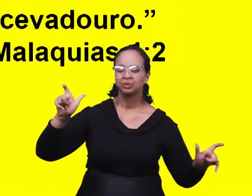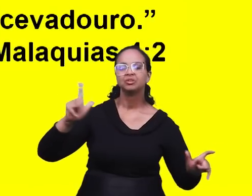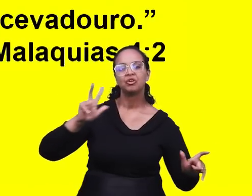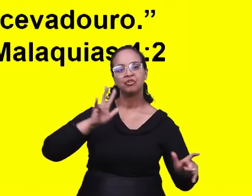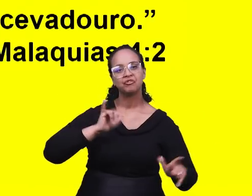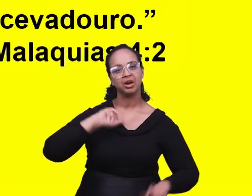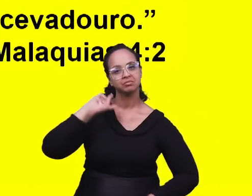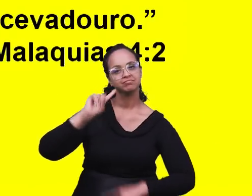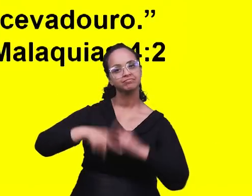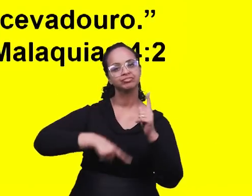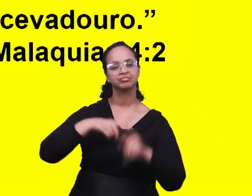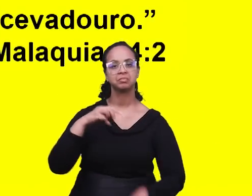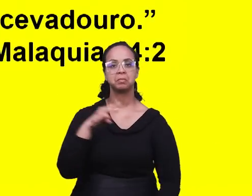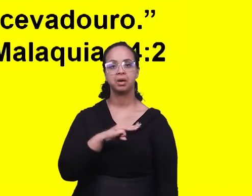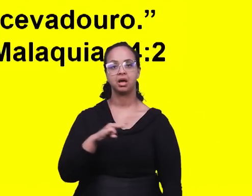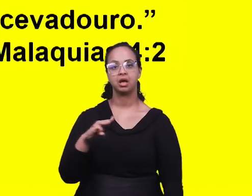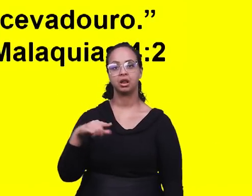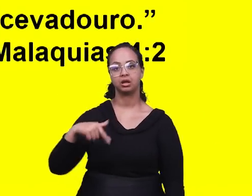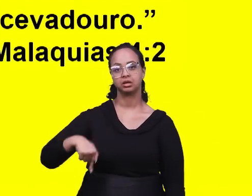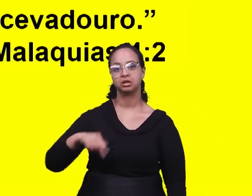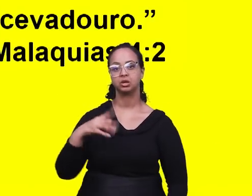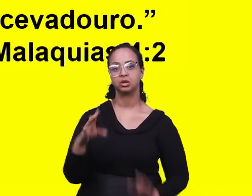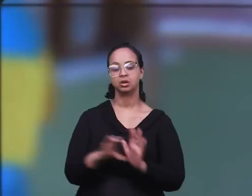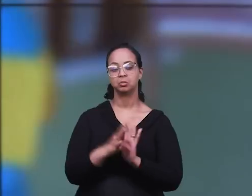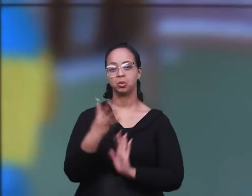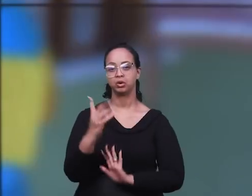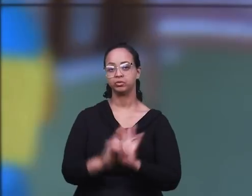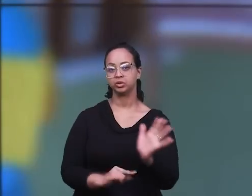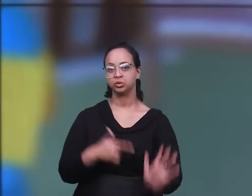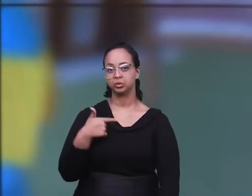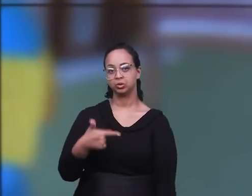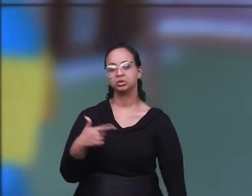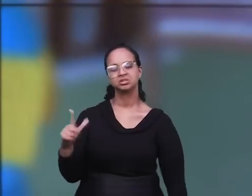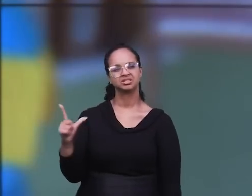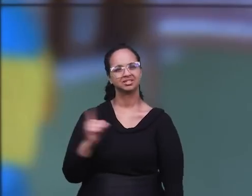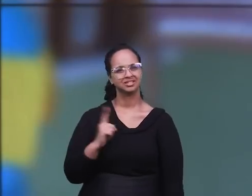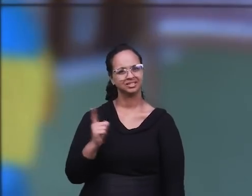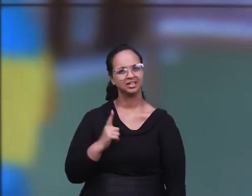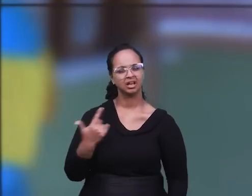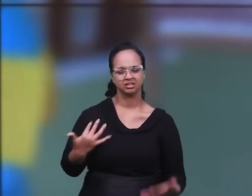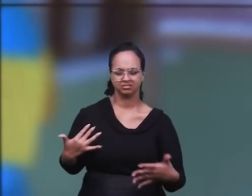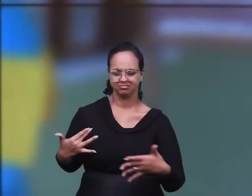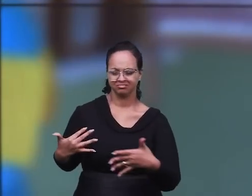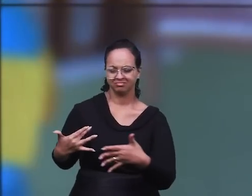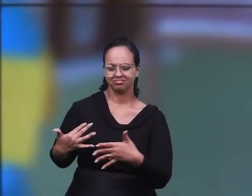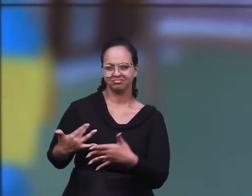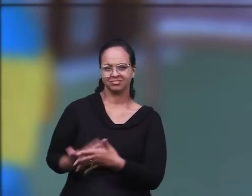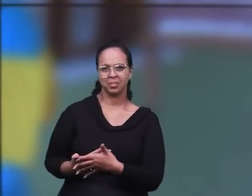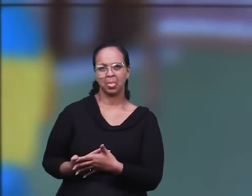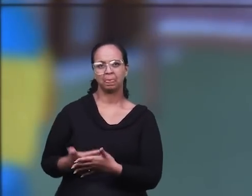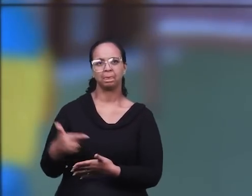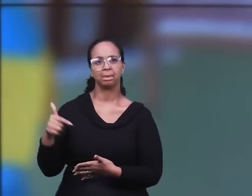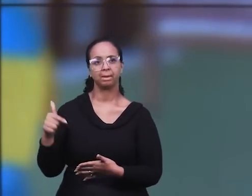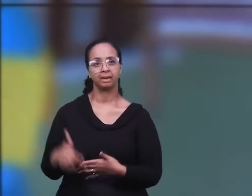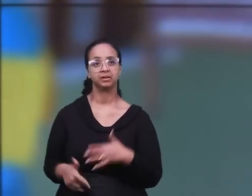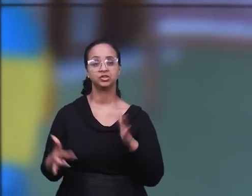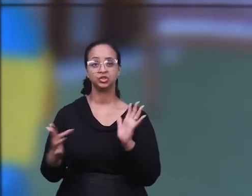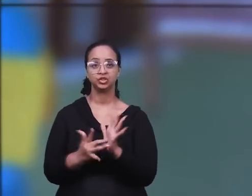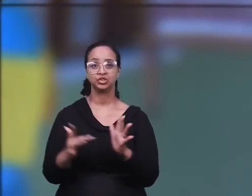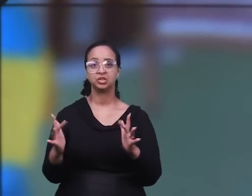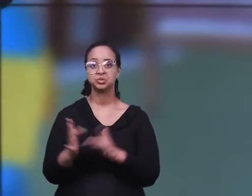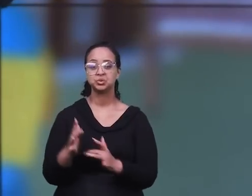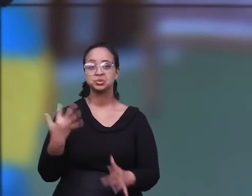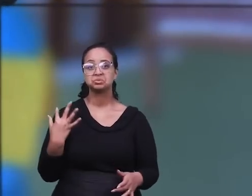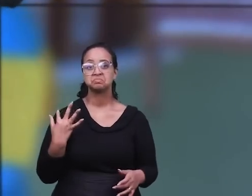do cevadouro. Malaquias 4:2. Estamos vivendo os últimos dias da Igreja fiel nessa terra. Jesus